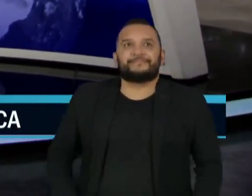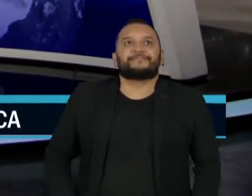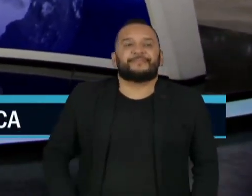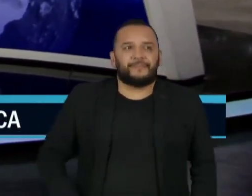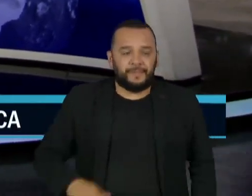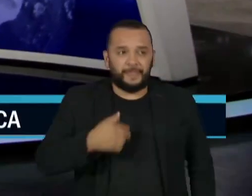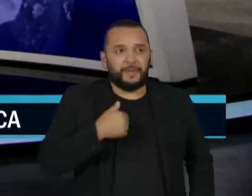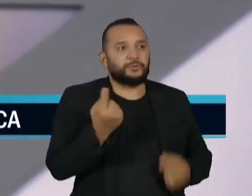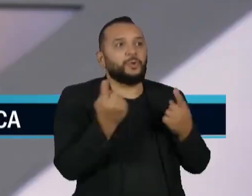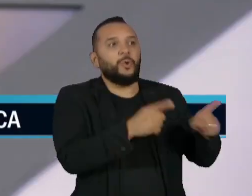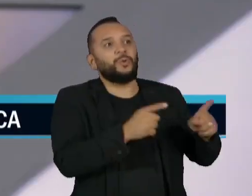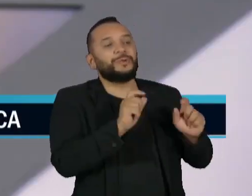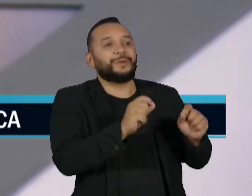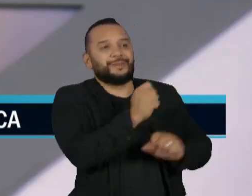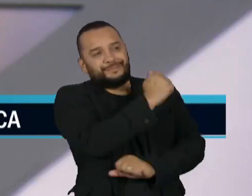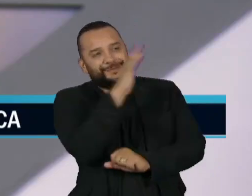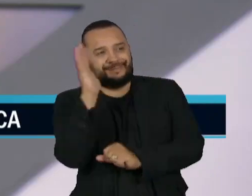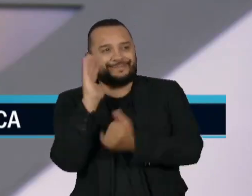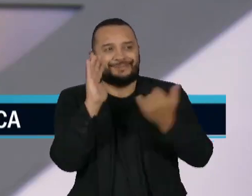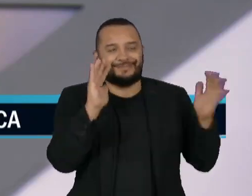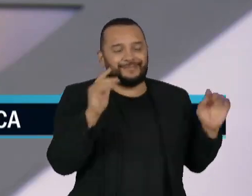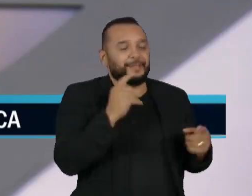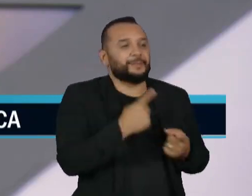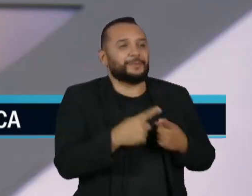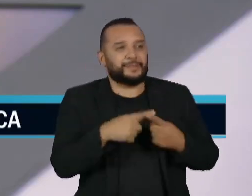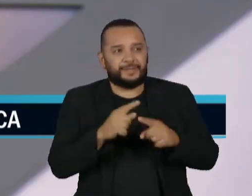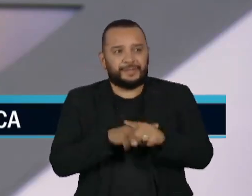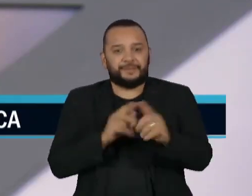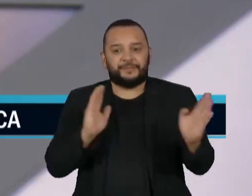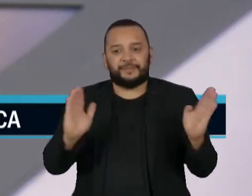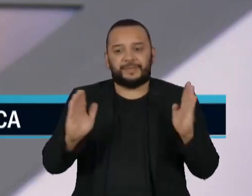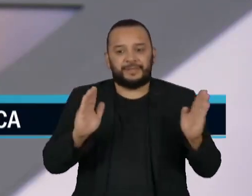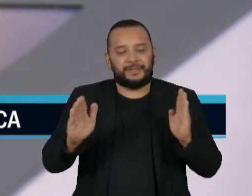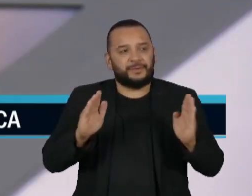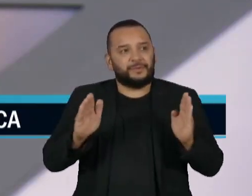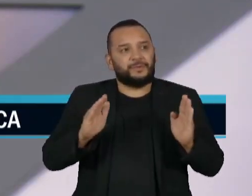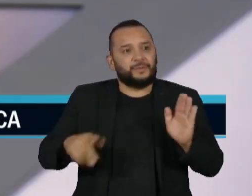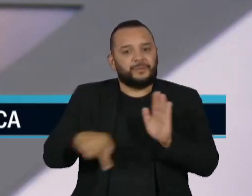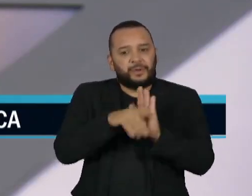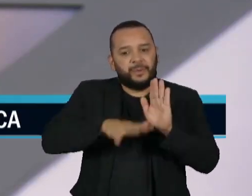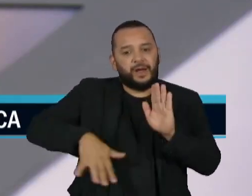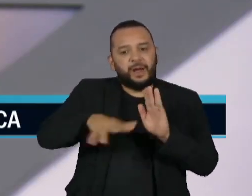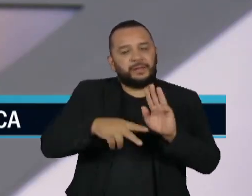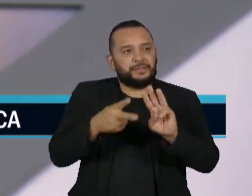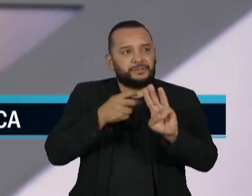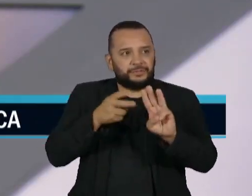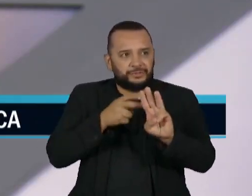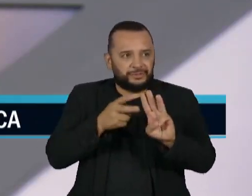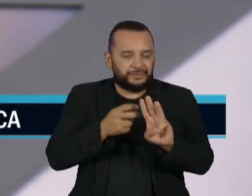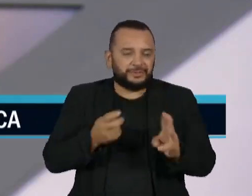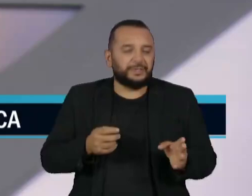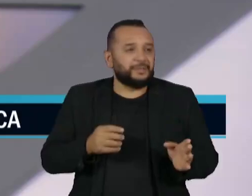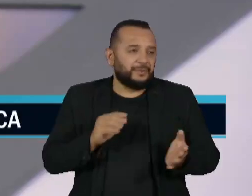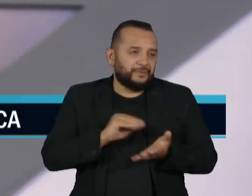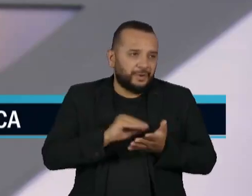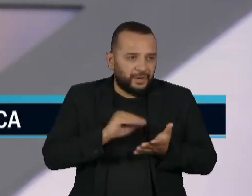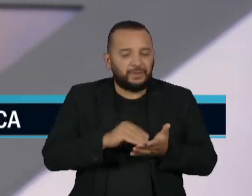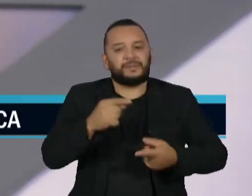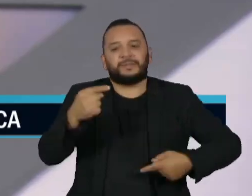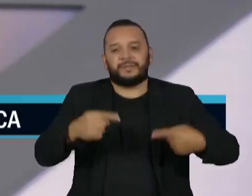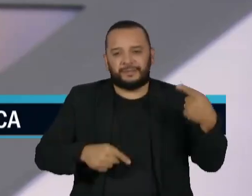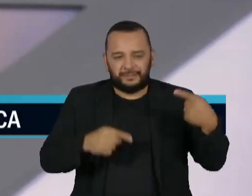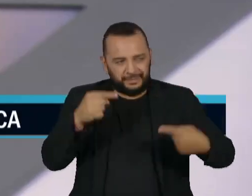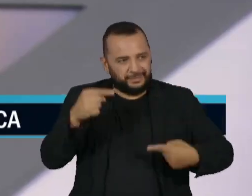a natureza, né? O marco temporal foi uma coisa ainda muito mal debatida, na minha visão, né? Muito mal